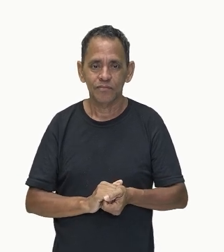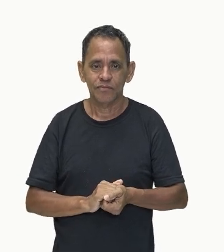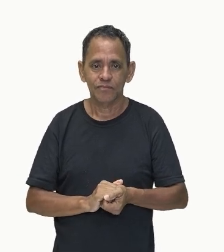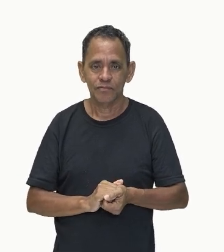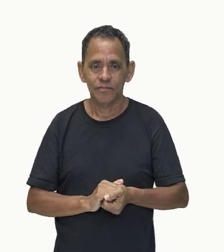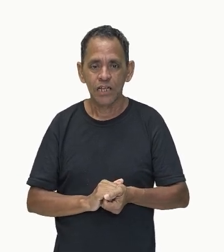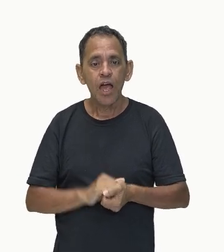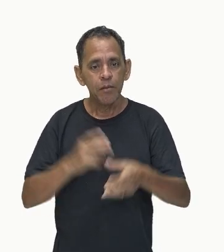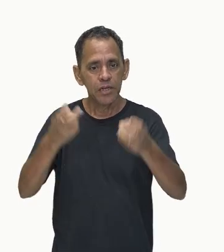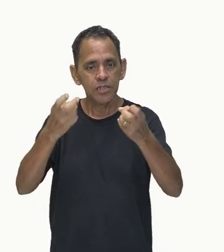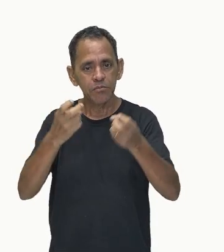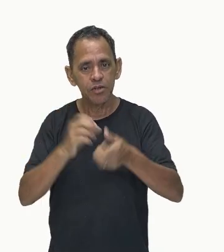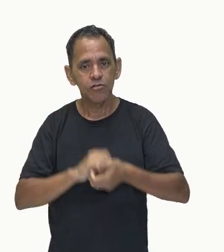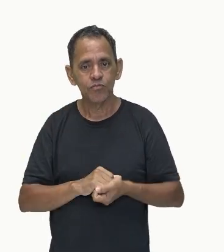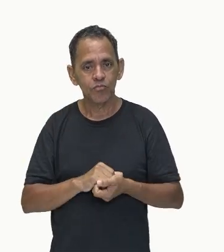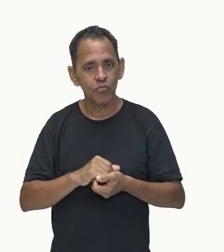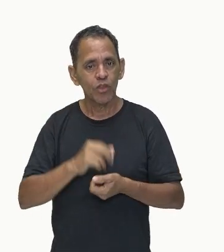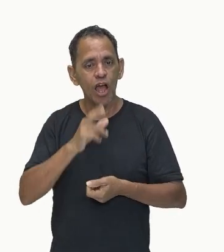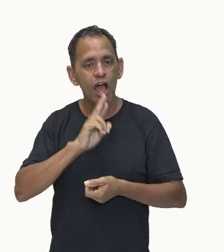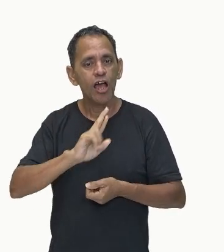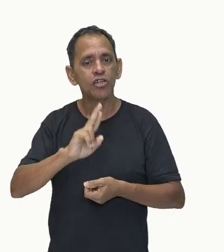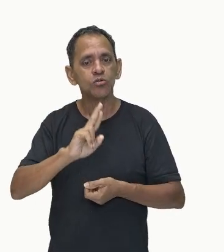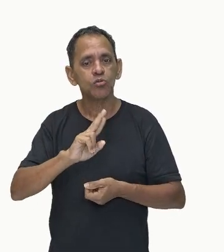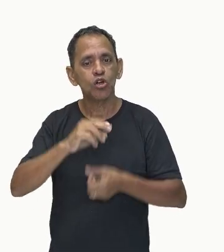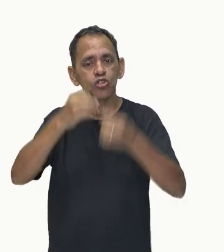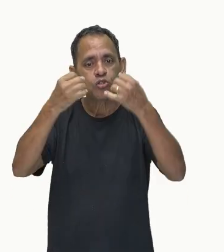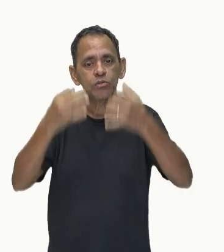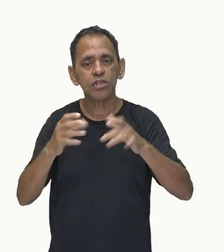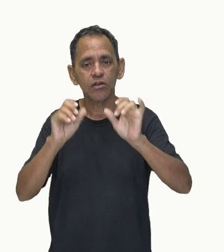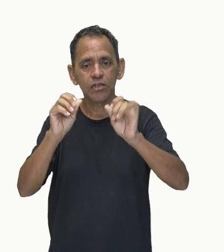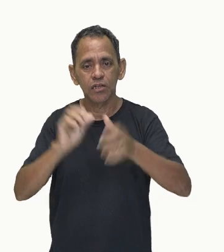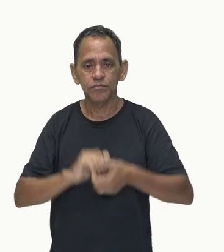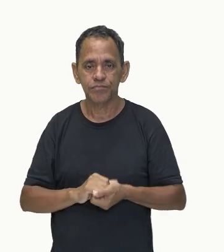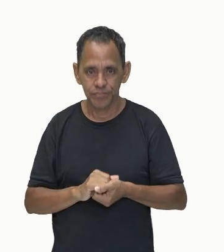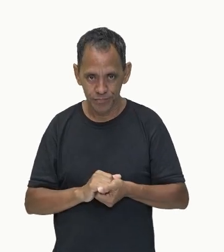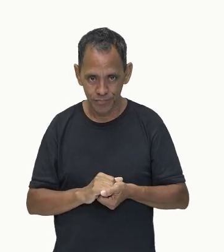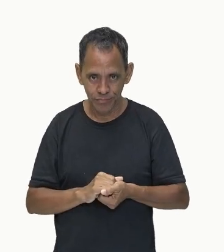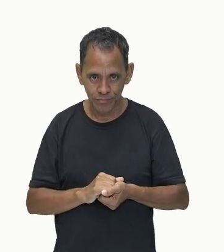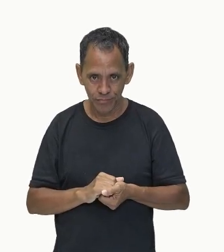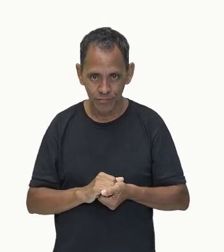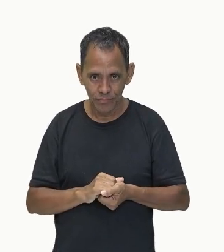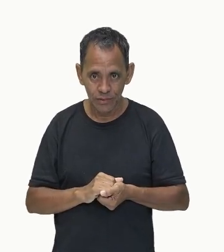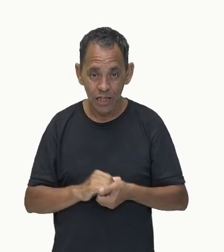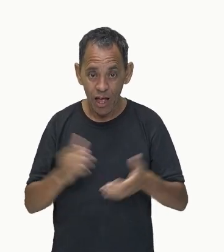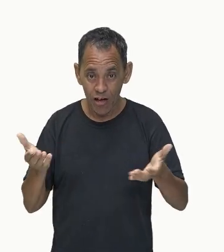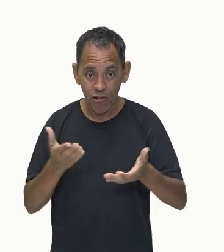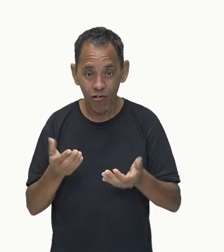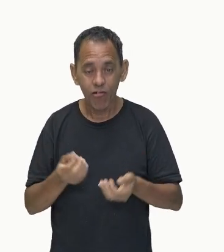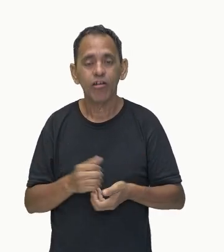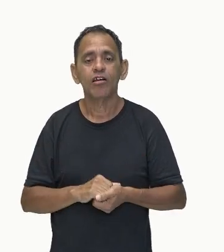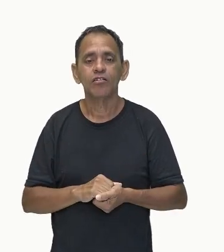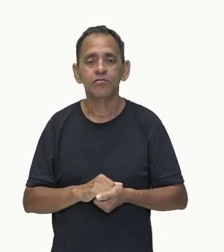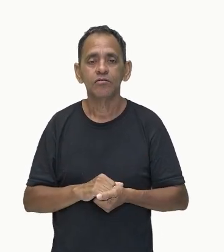trabalho nesse caso. Agora nós vamos falar de um caso um pouco